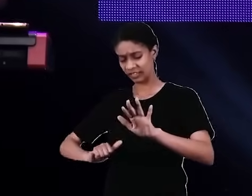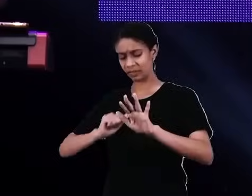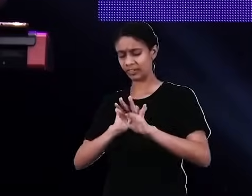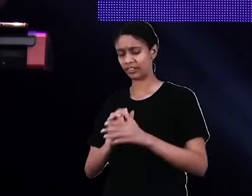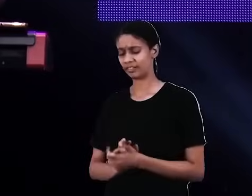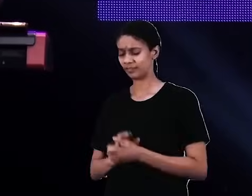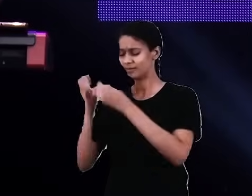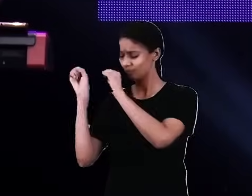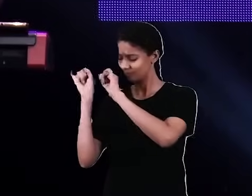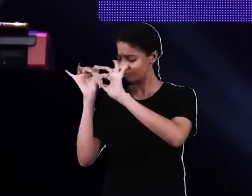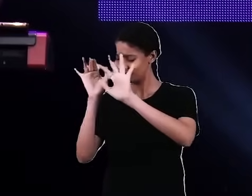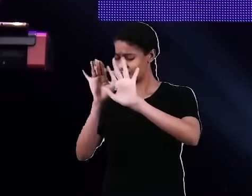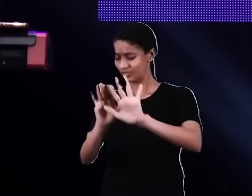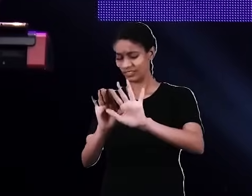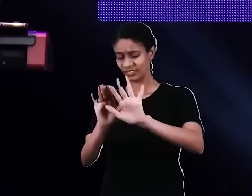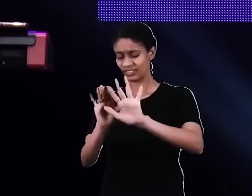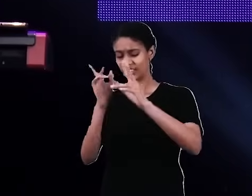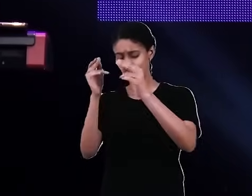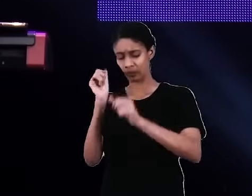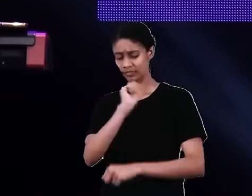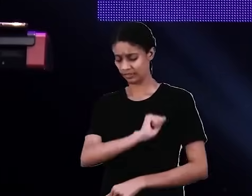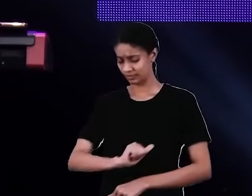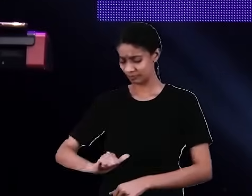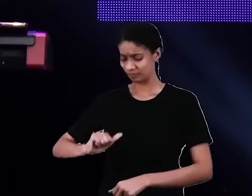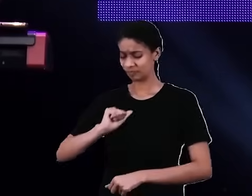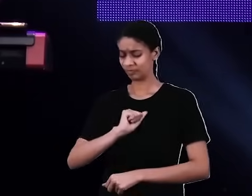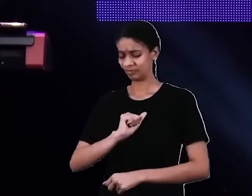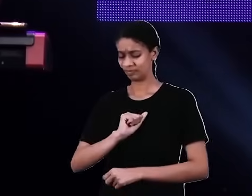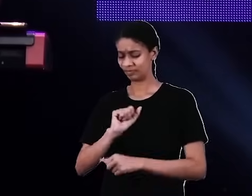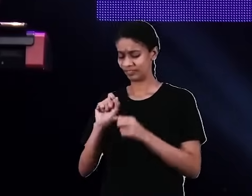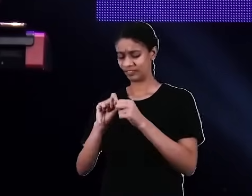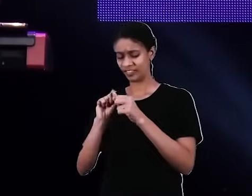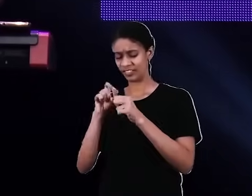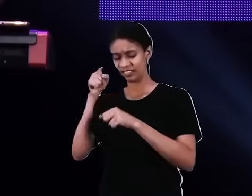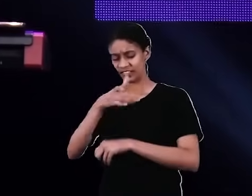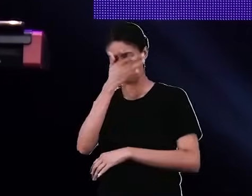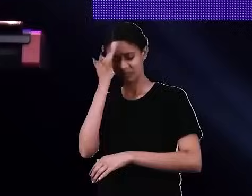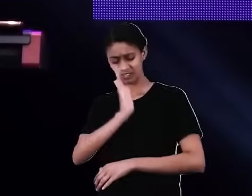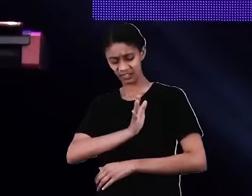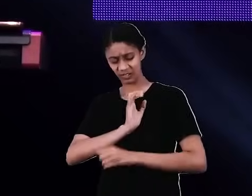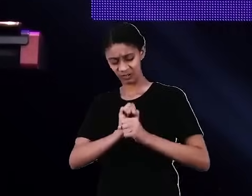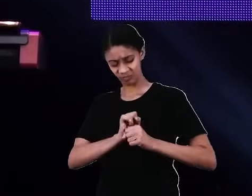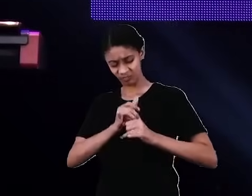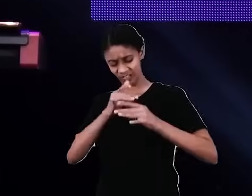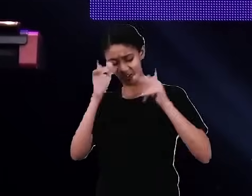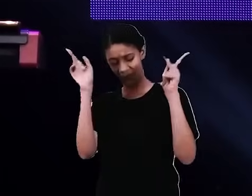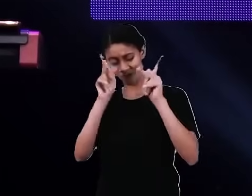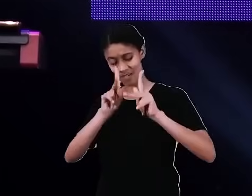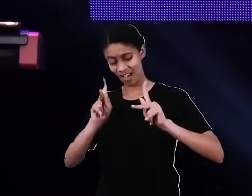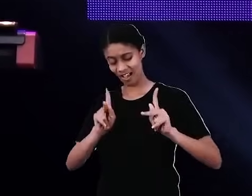Dê a graça que o Senhor deu a Abigail. Enche esse coração da paz que excede todo